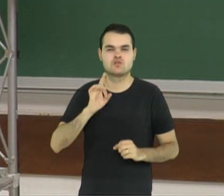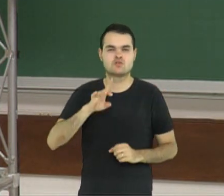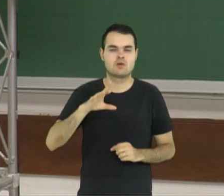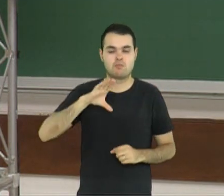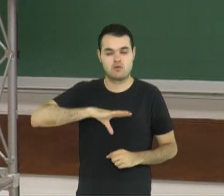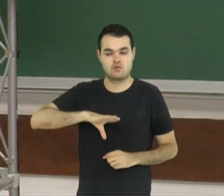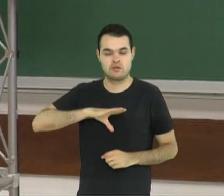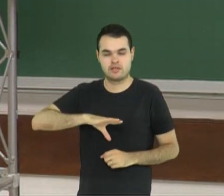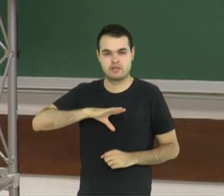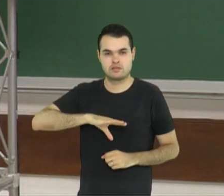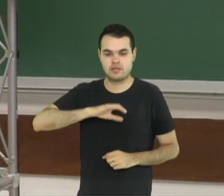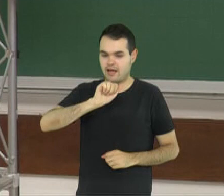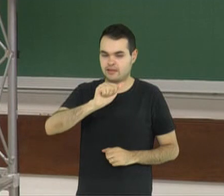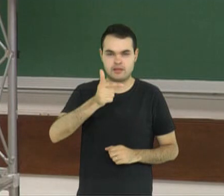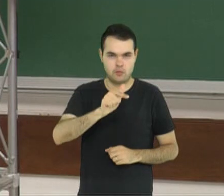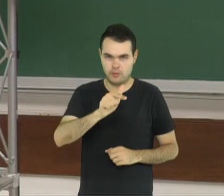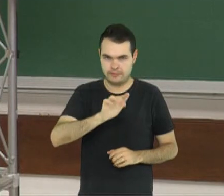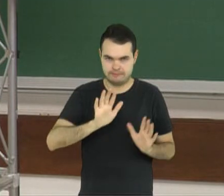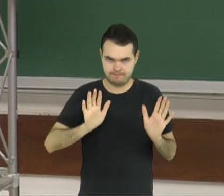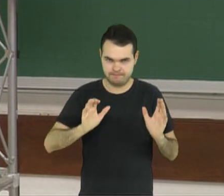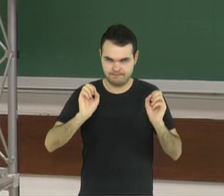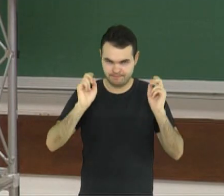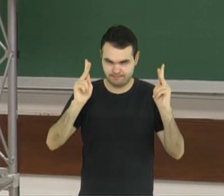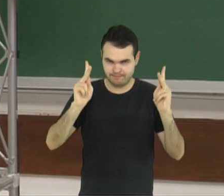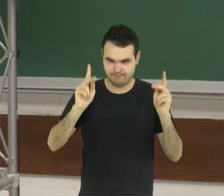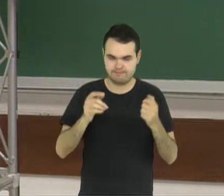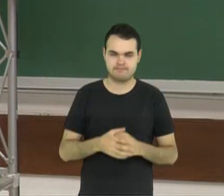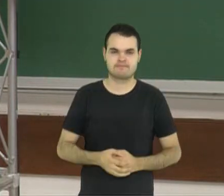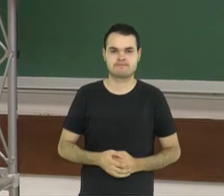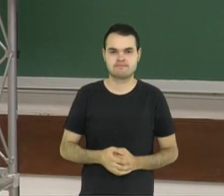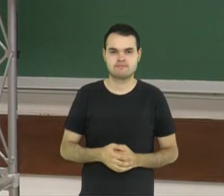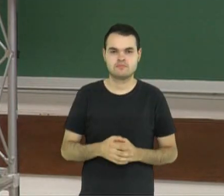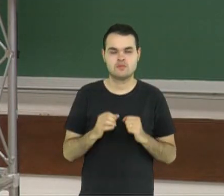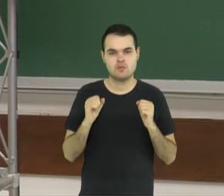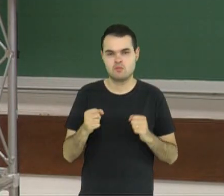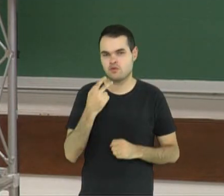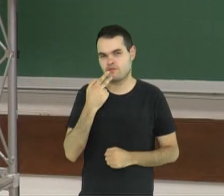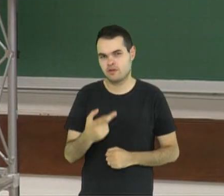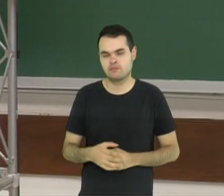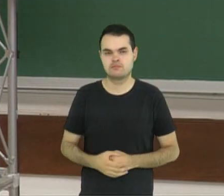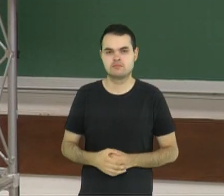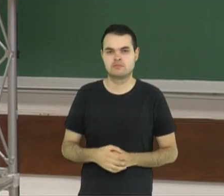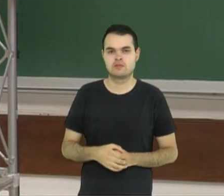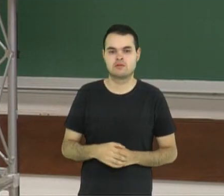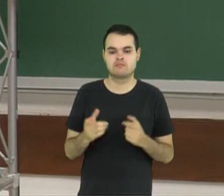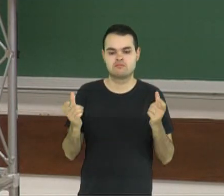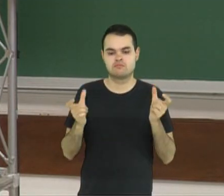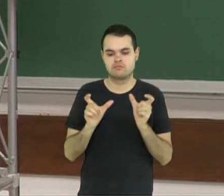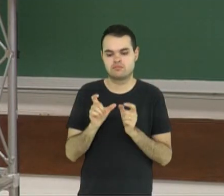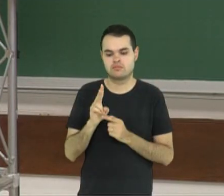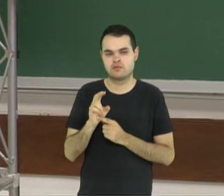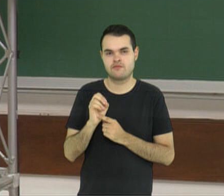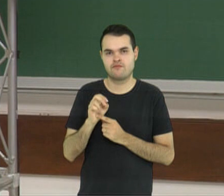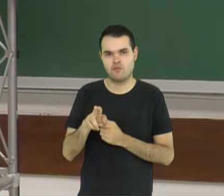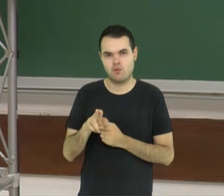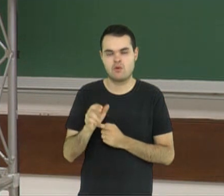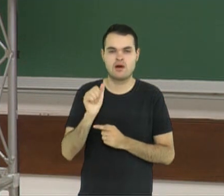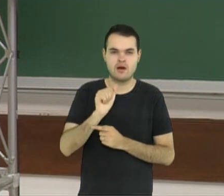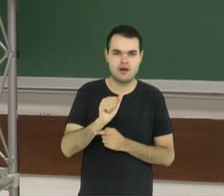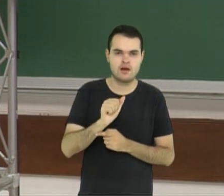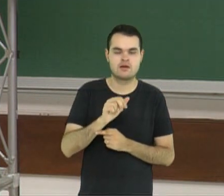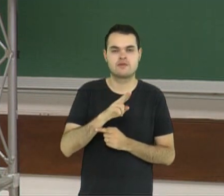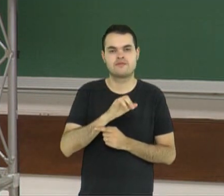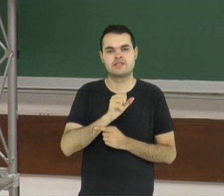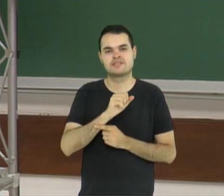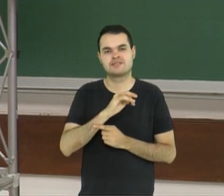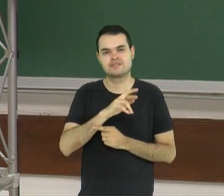ao português, mas não coloca o A. Acho que ficou mais claro, né? Você pode falar também, vou a visitar, quero